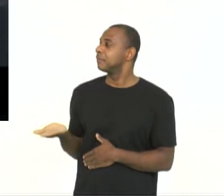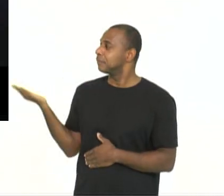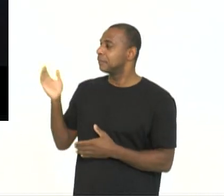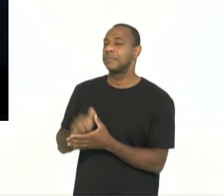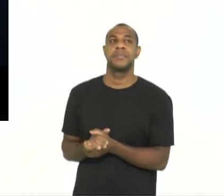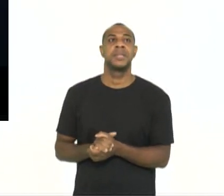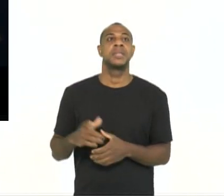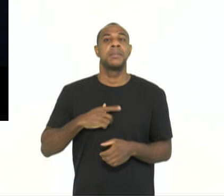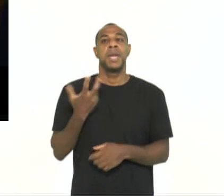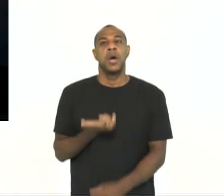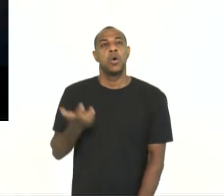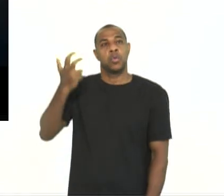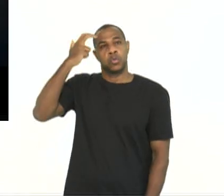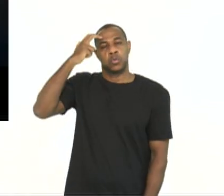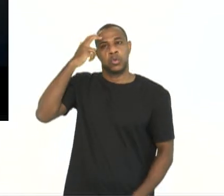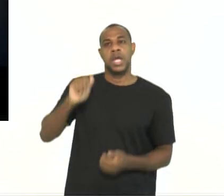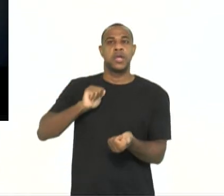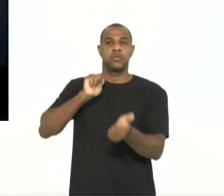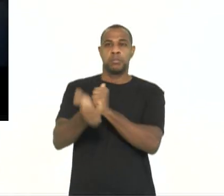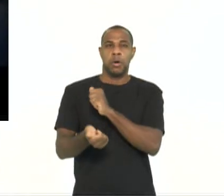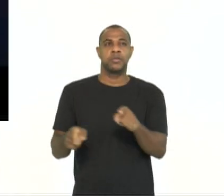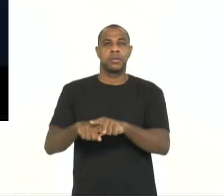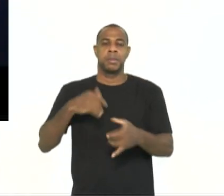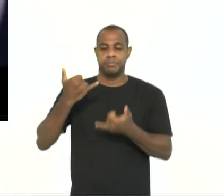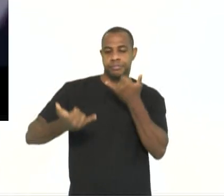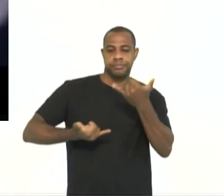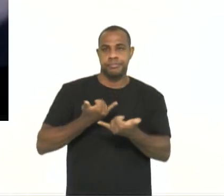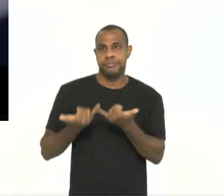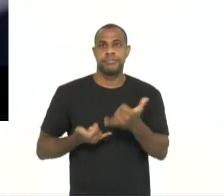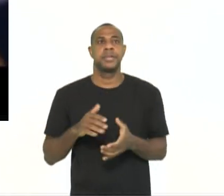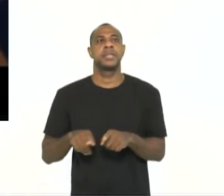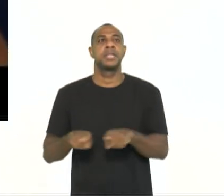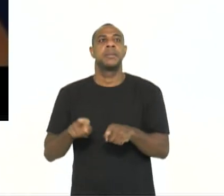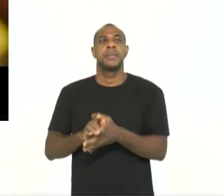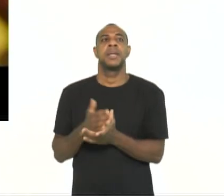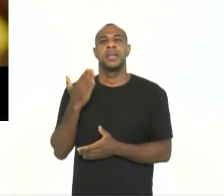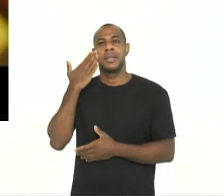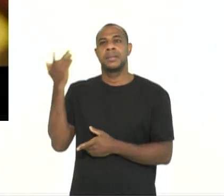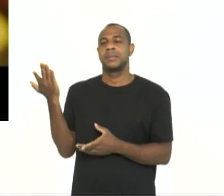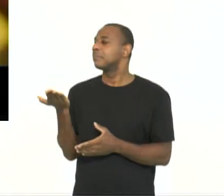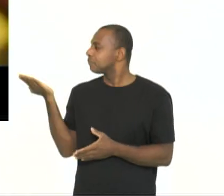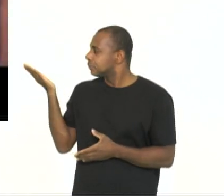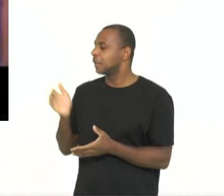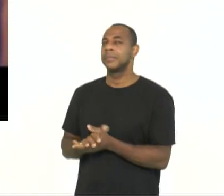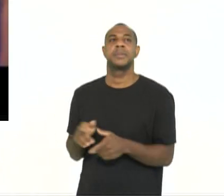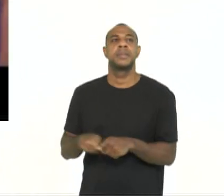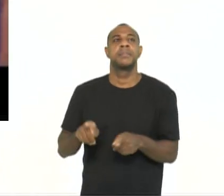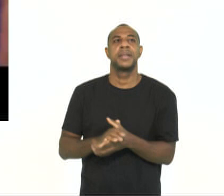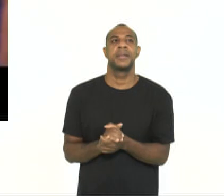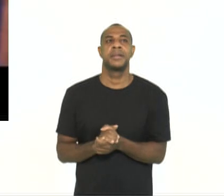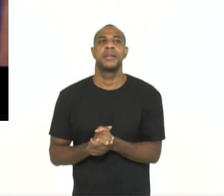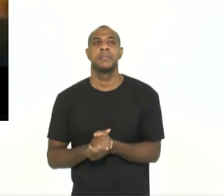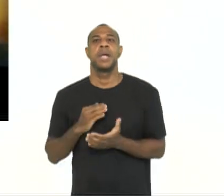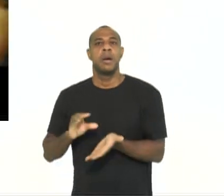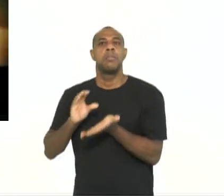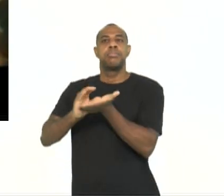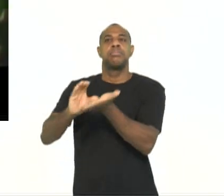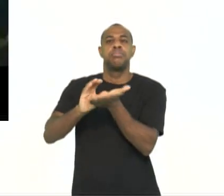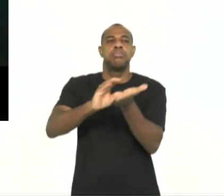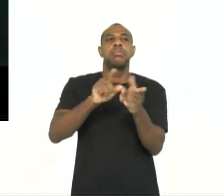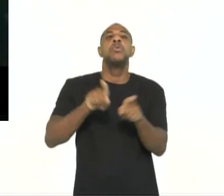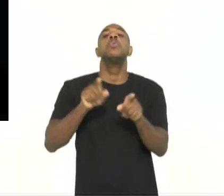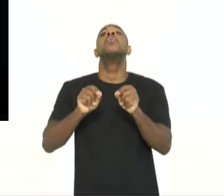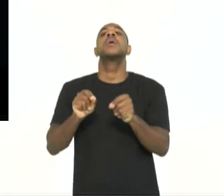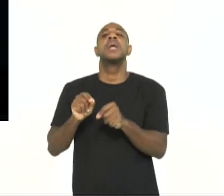atividades de cultura, esporte e lazer, além da distribuição de royalties para investimento nos municípios.